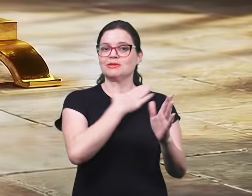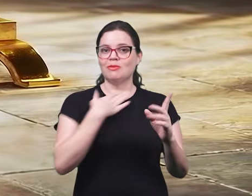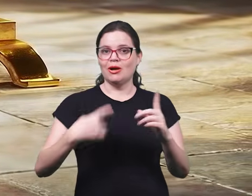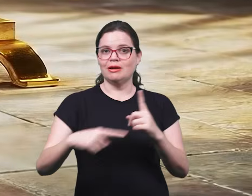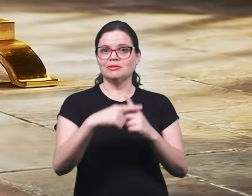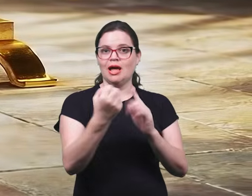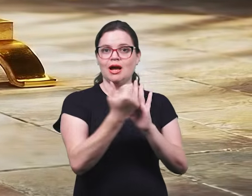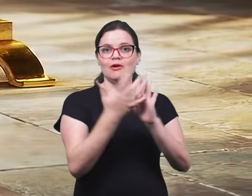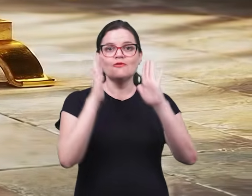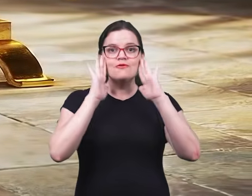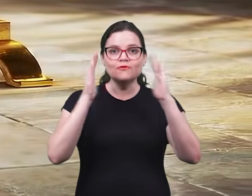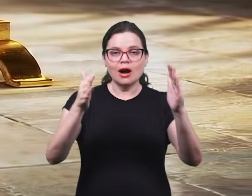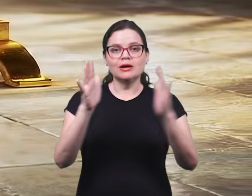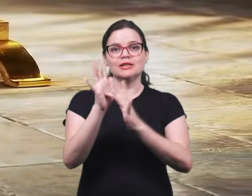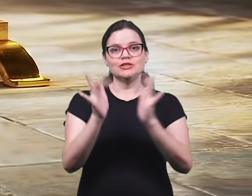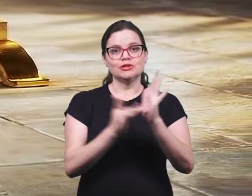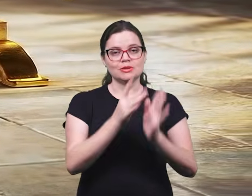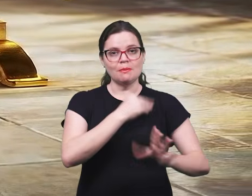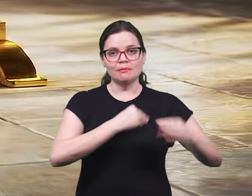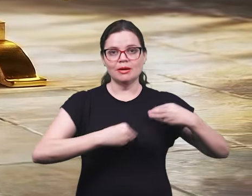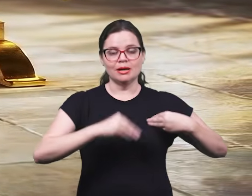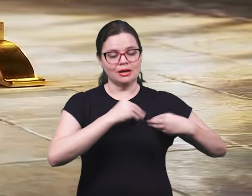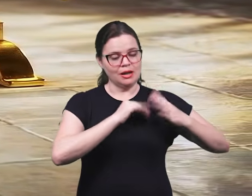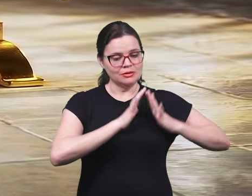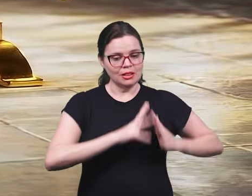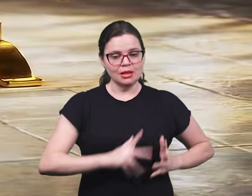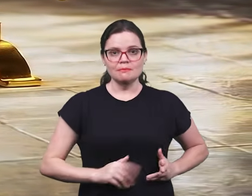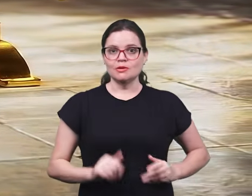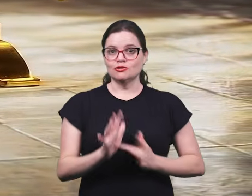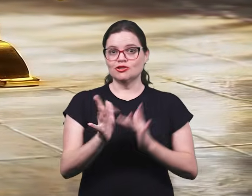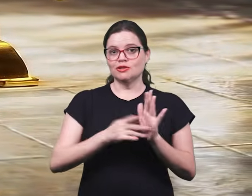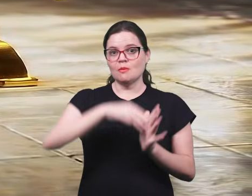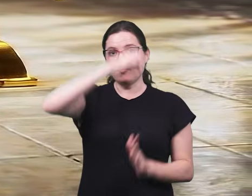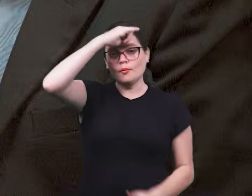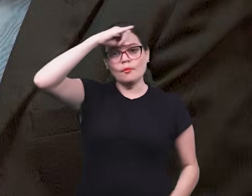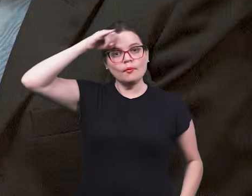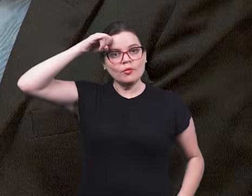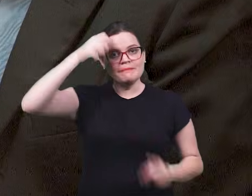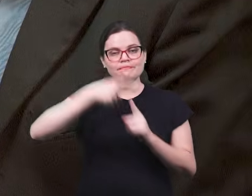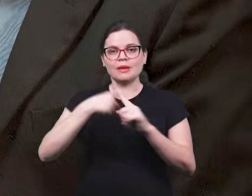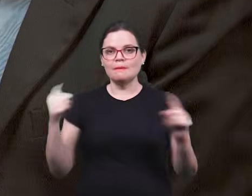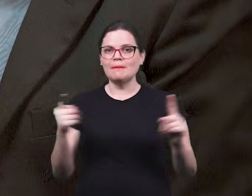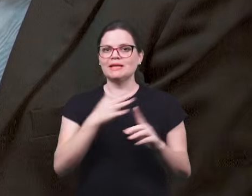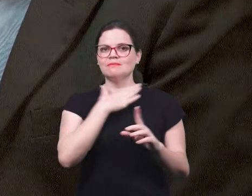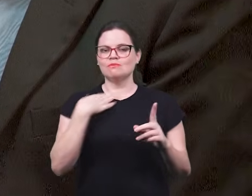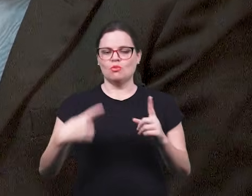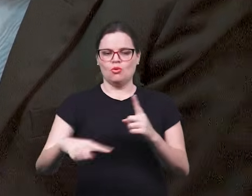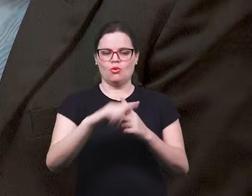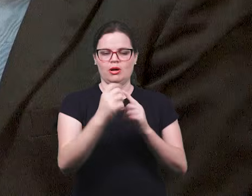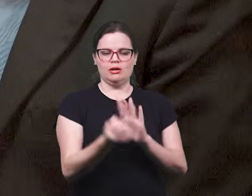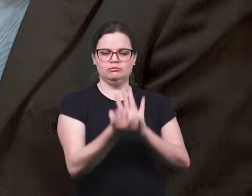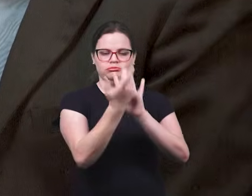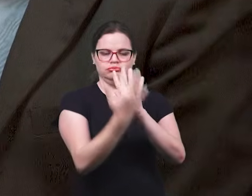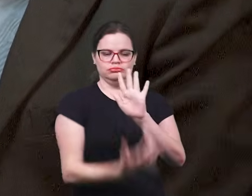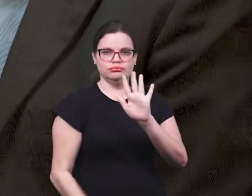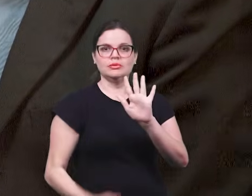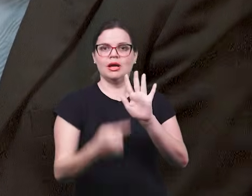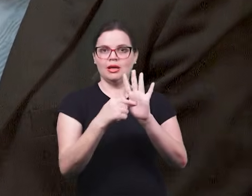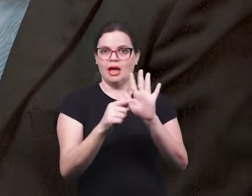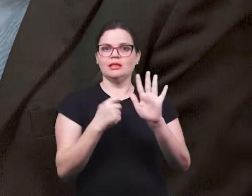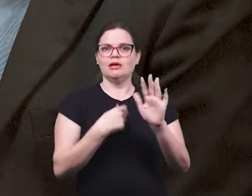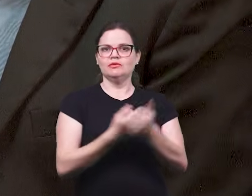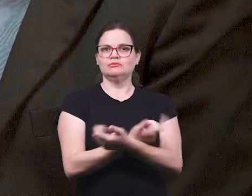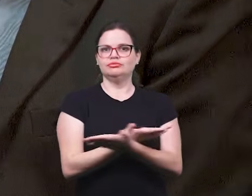que venceu o pecado, aquele que não tinha pecado, e por ele vencer o pecado, o seu sangue foi